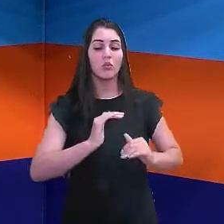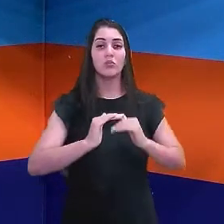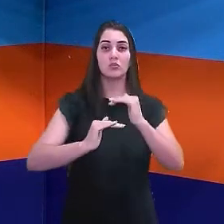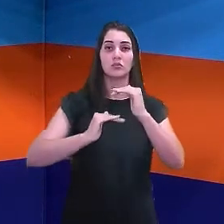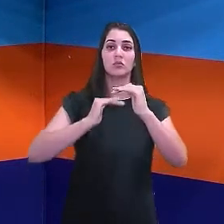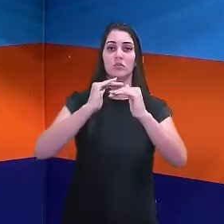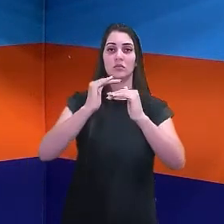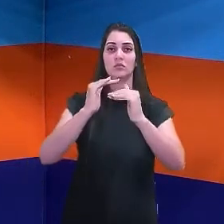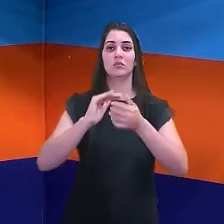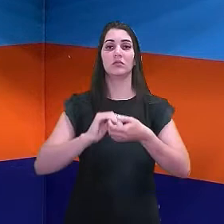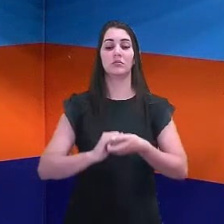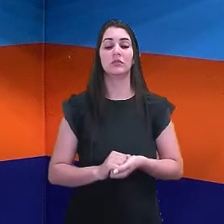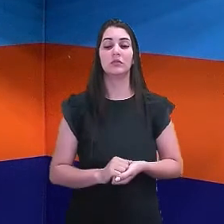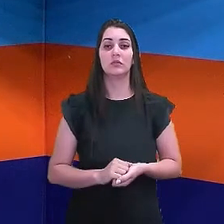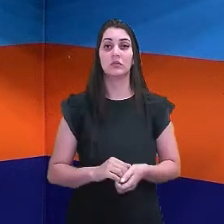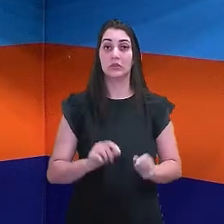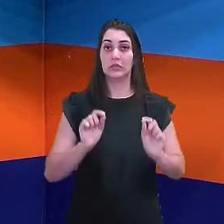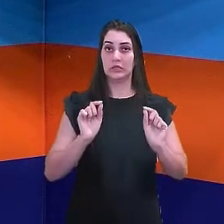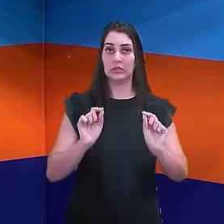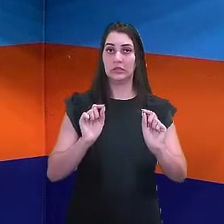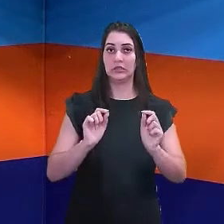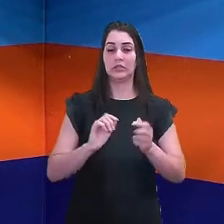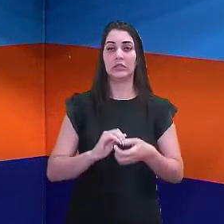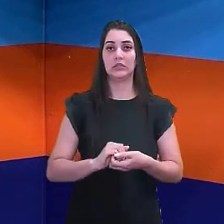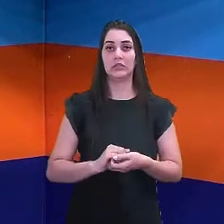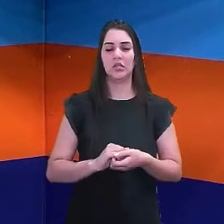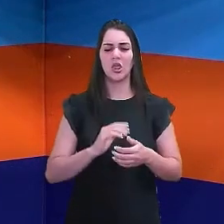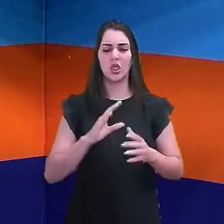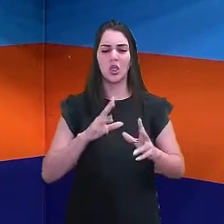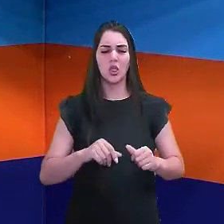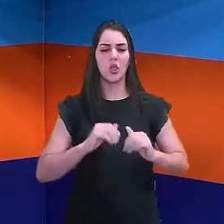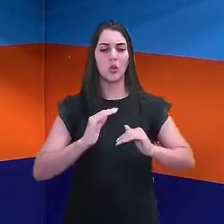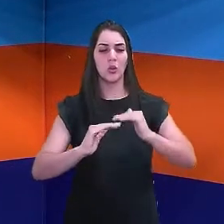processo de